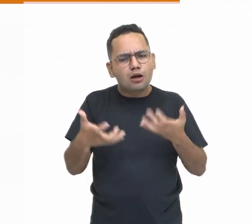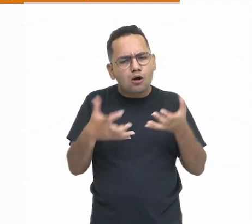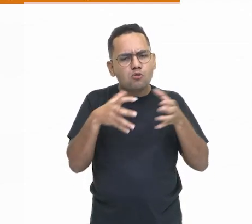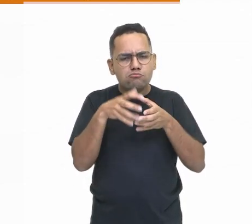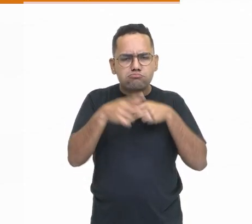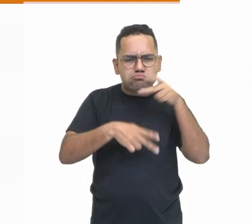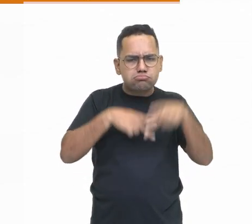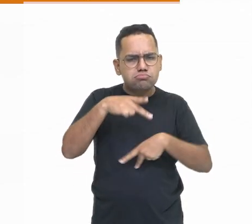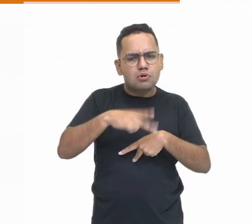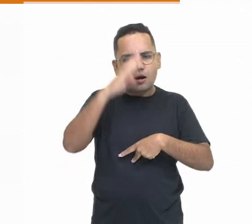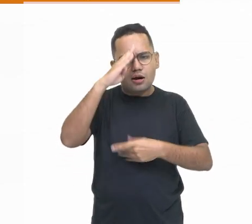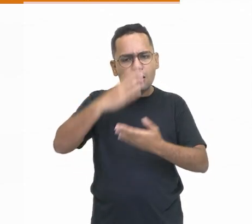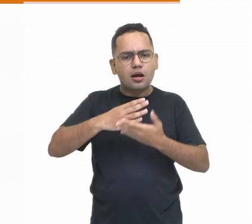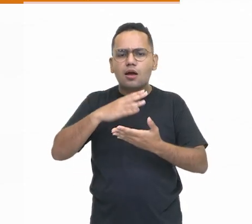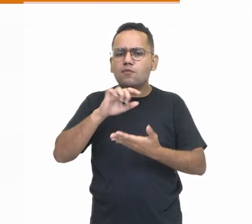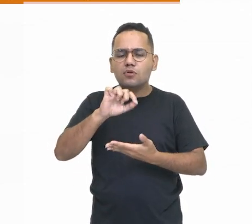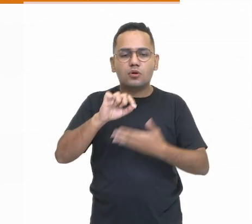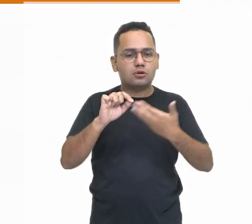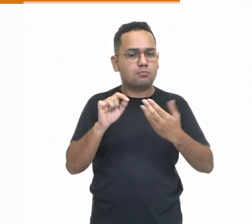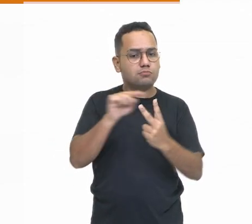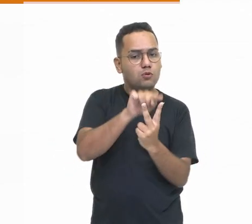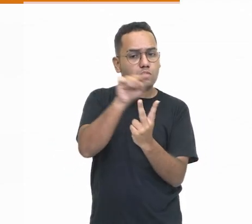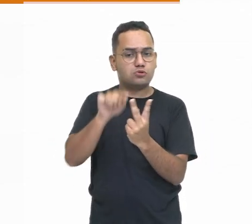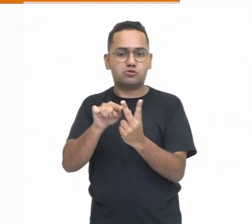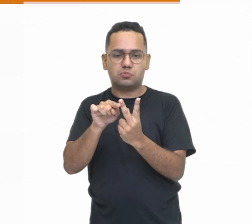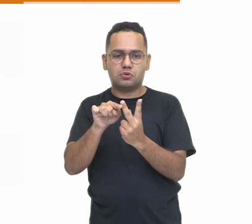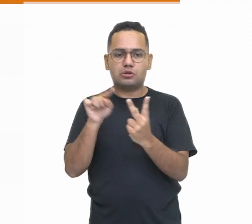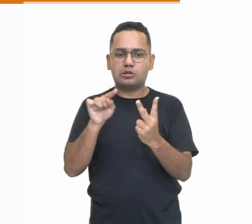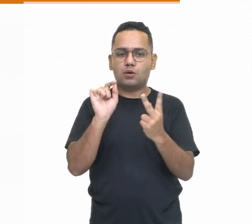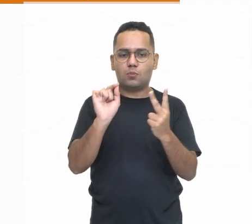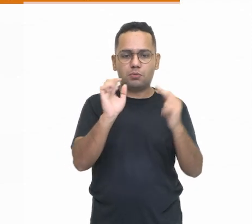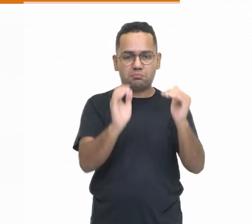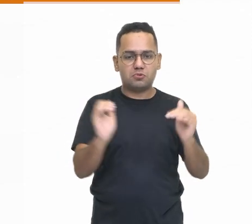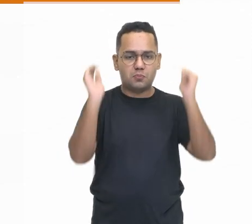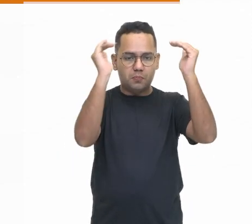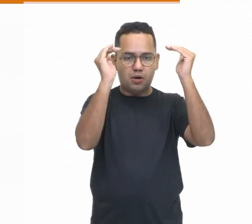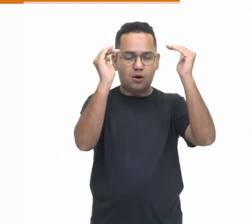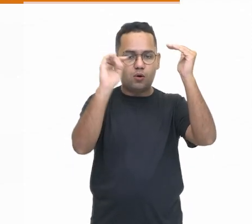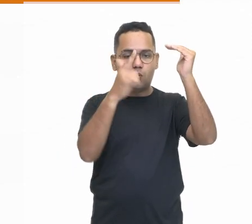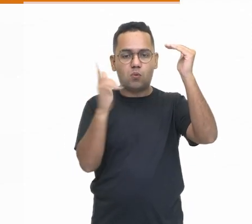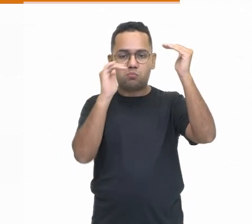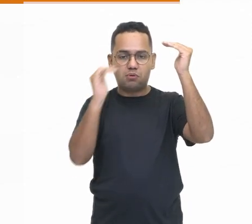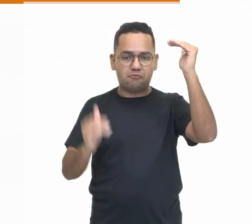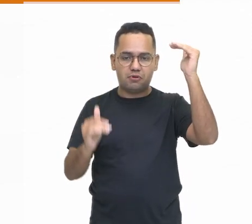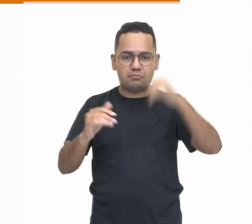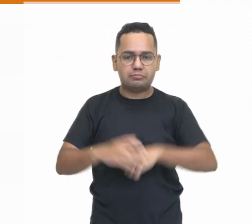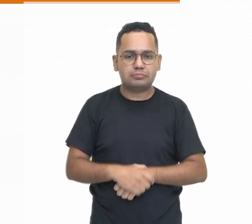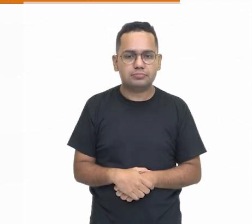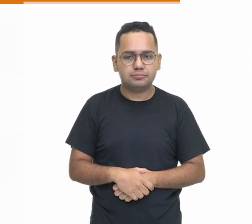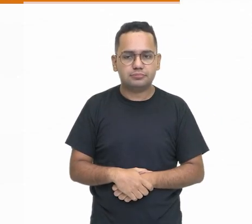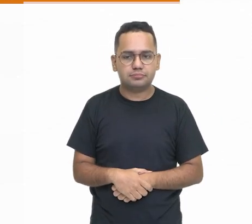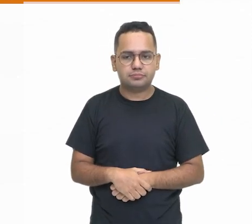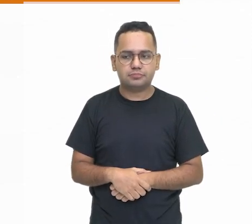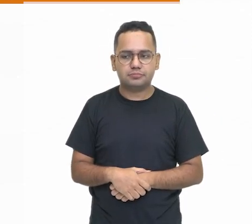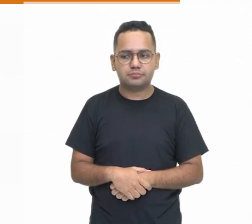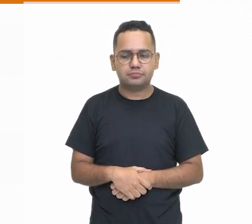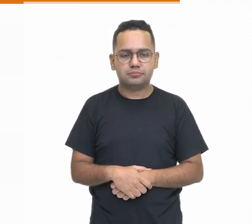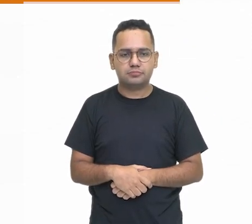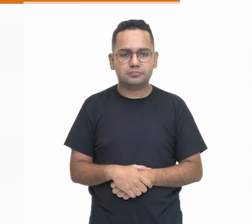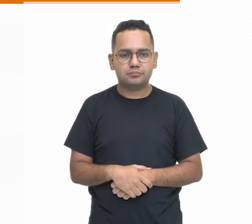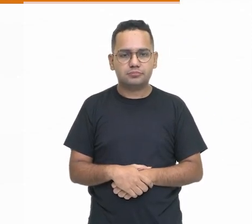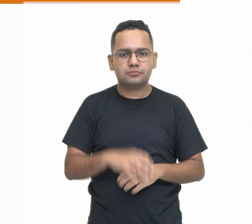dualista, dividindo entre o mundo superior e o mundo inferior. Né? A concepção